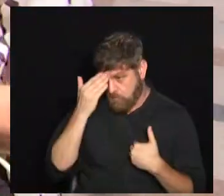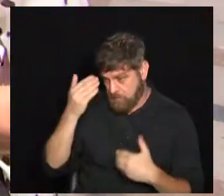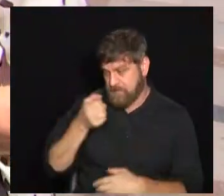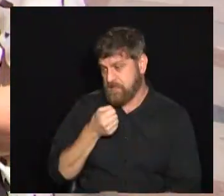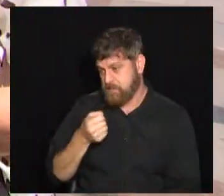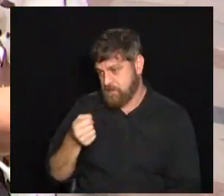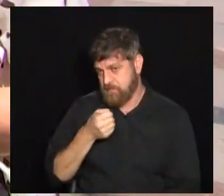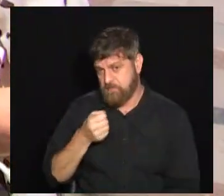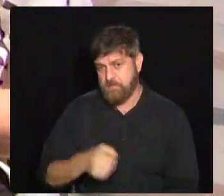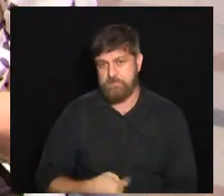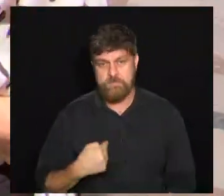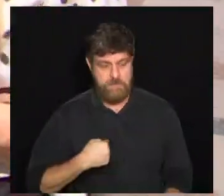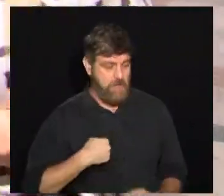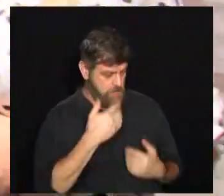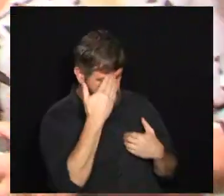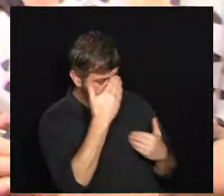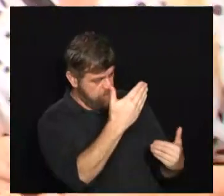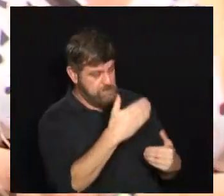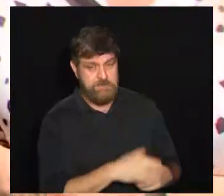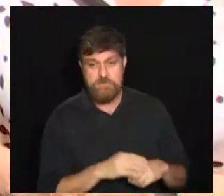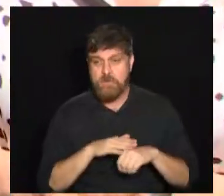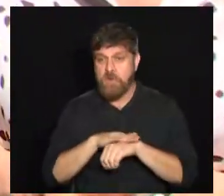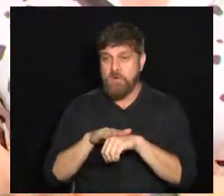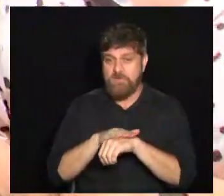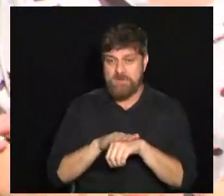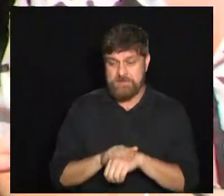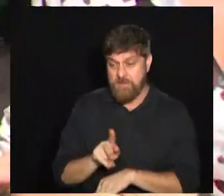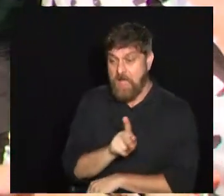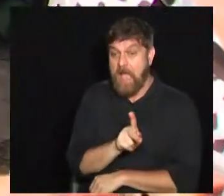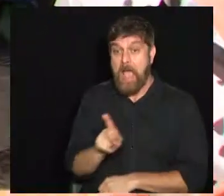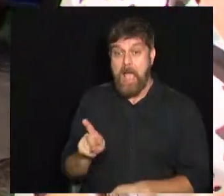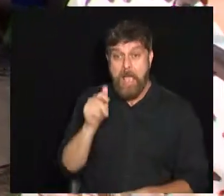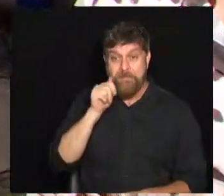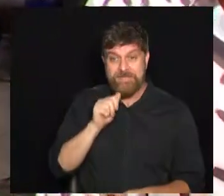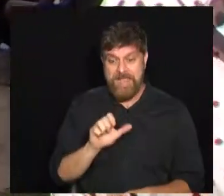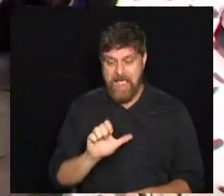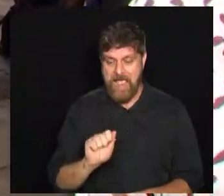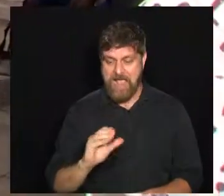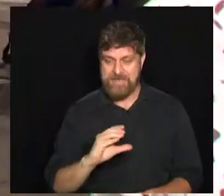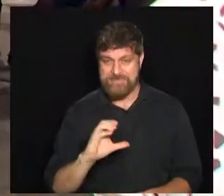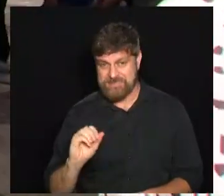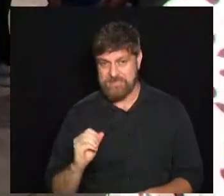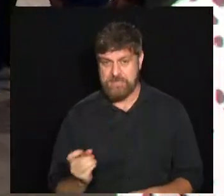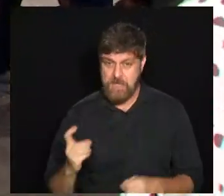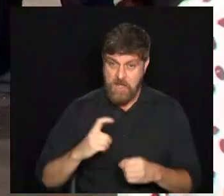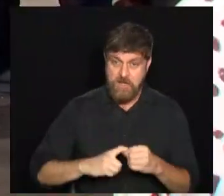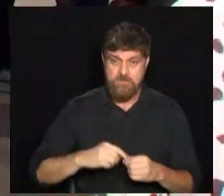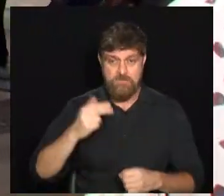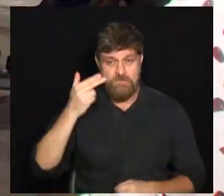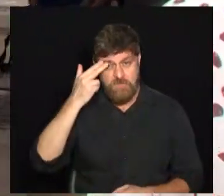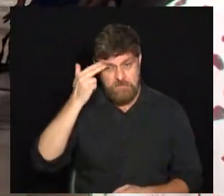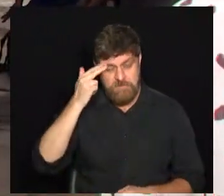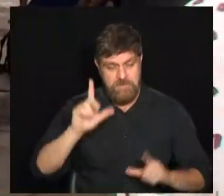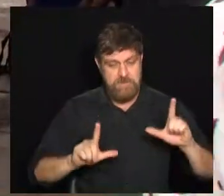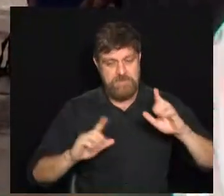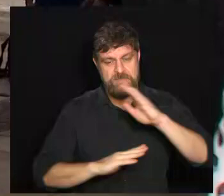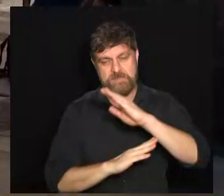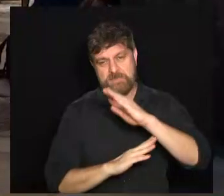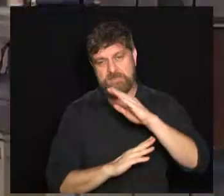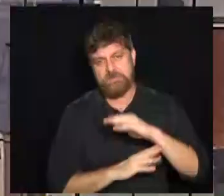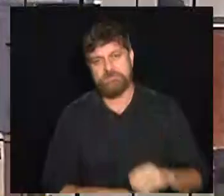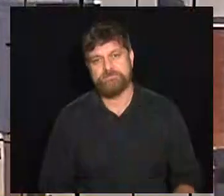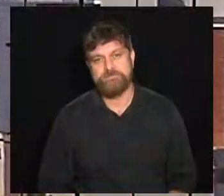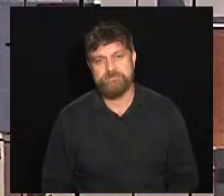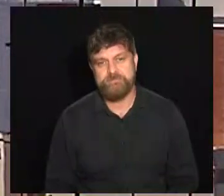entrevista. Eu agradeço. Ok, conversamos então com a Adriana, que é presidente da SIC. Eu volto aí para o estúdio, André Aranha, para a TV Câmara